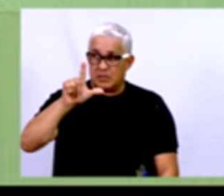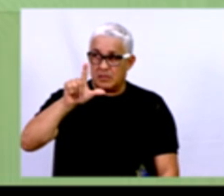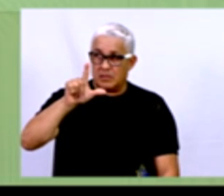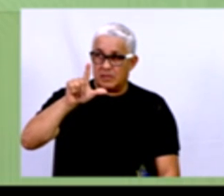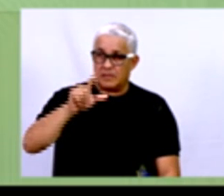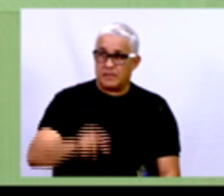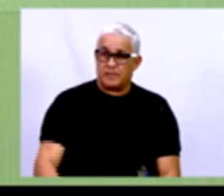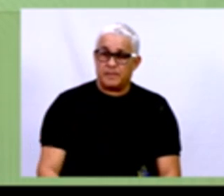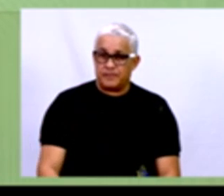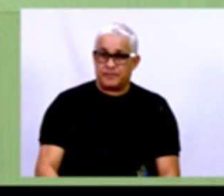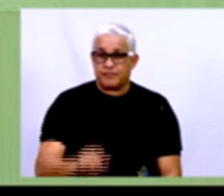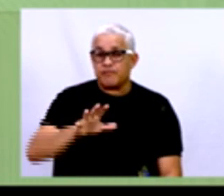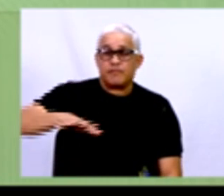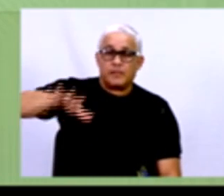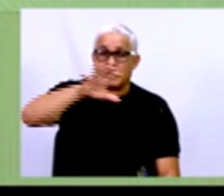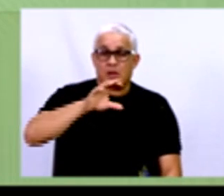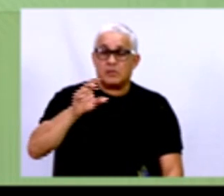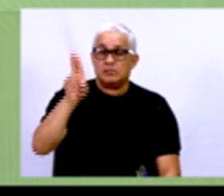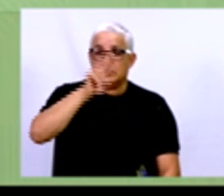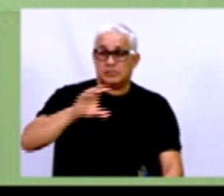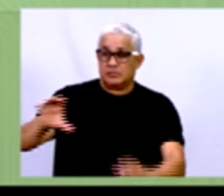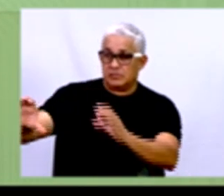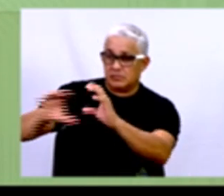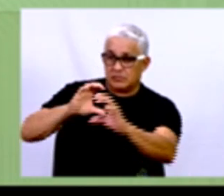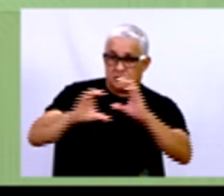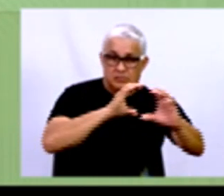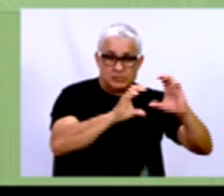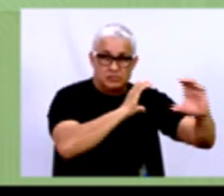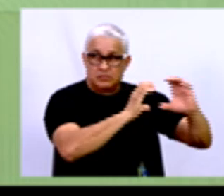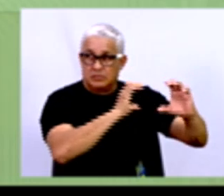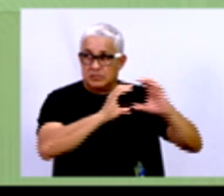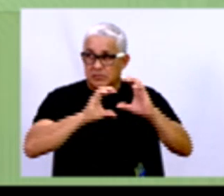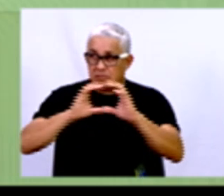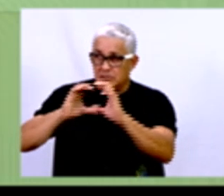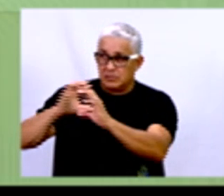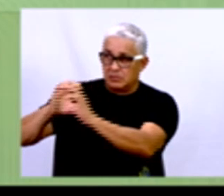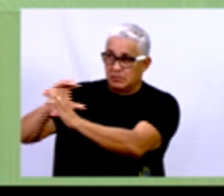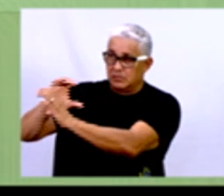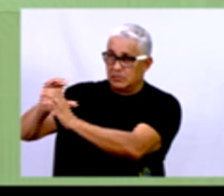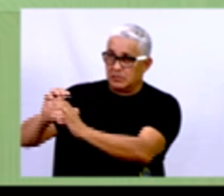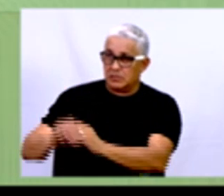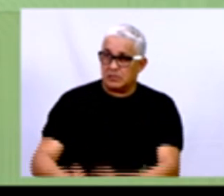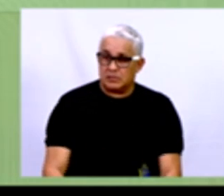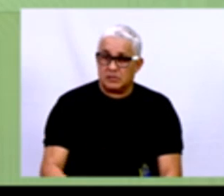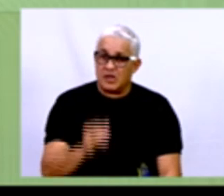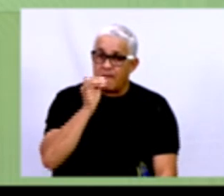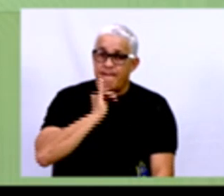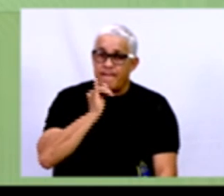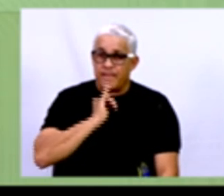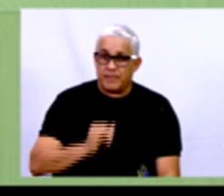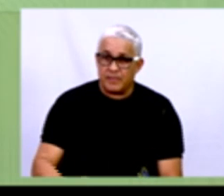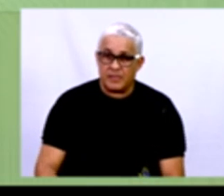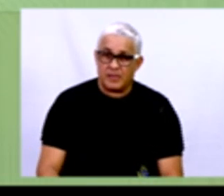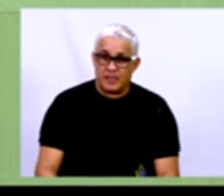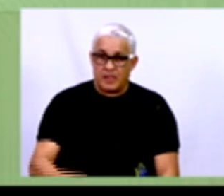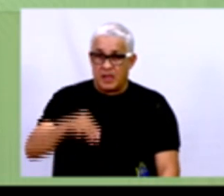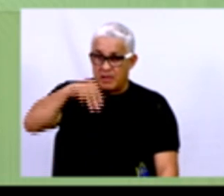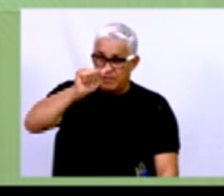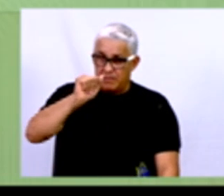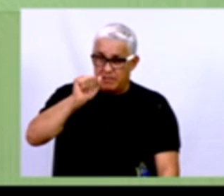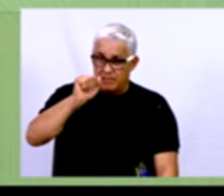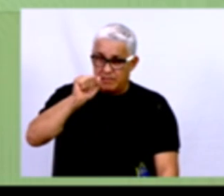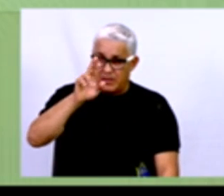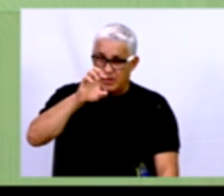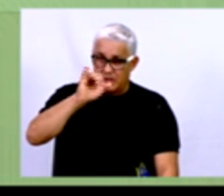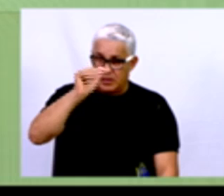está sendo utilizado para comunicar. Então, a função fática, nesse exemplo aqui, ó, alô, alô, marciano.